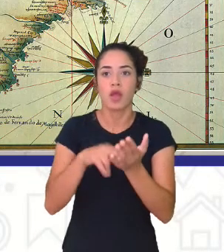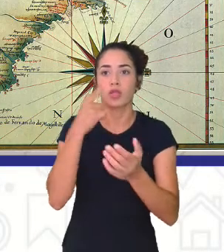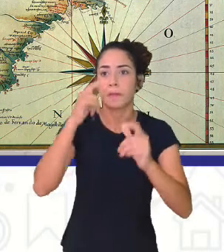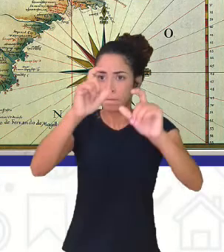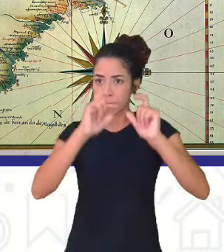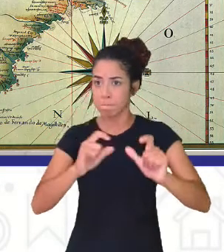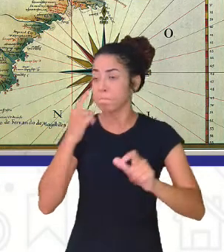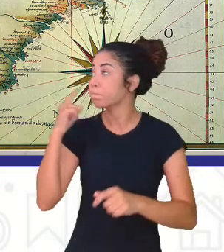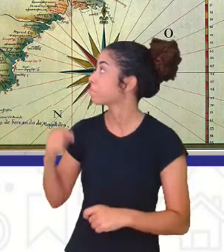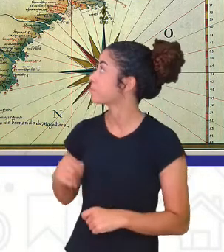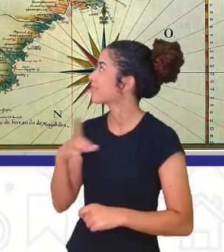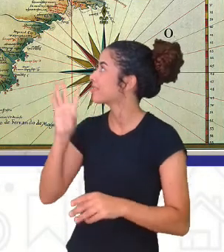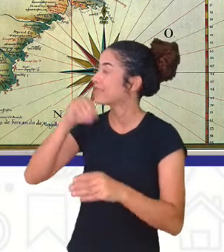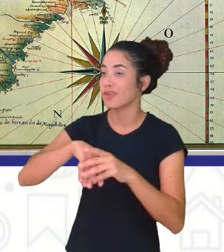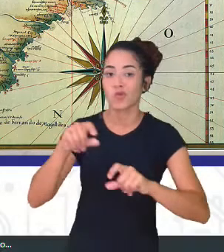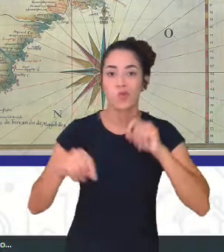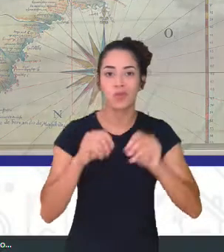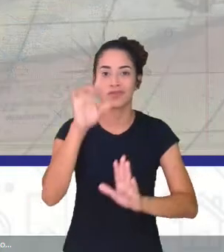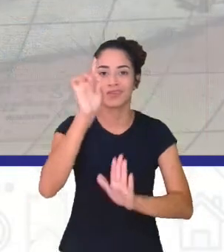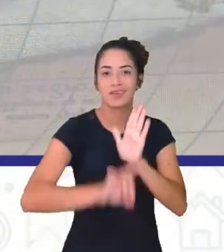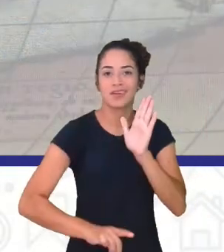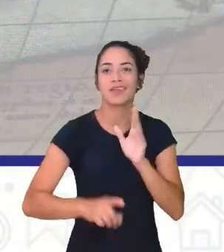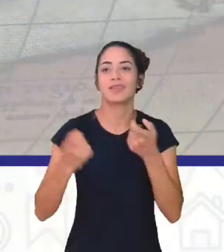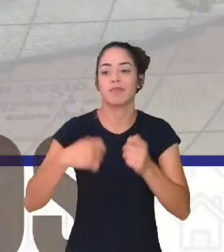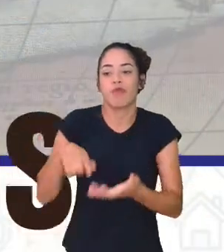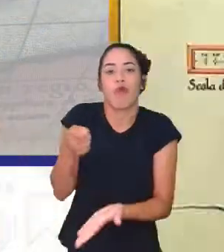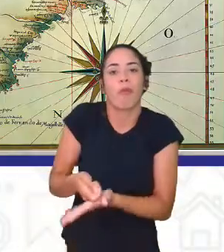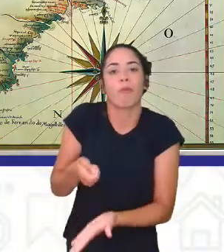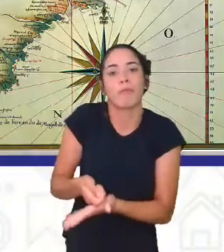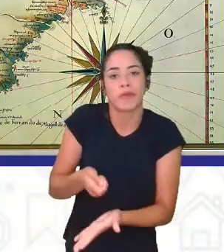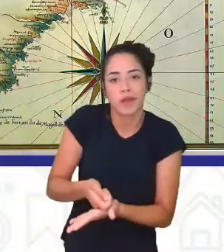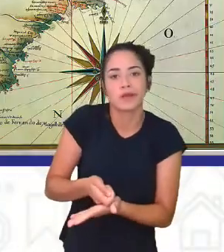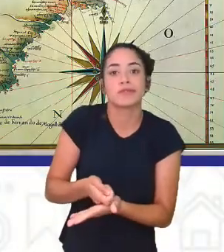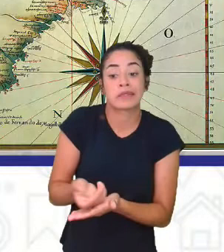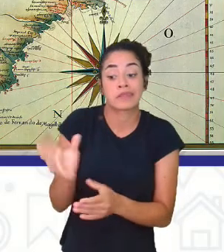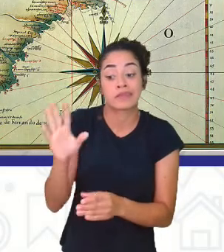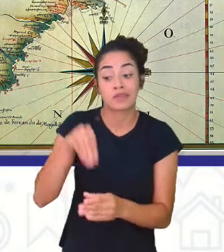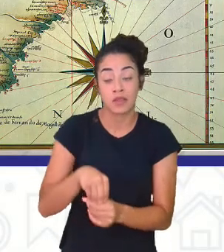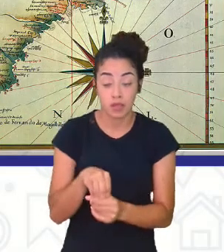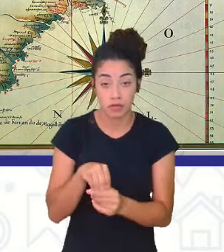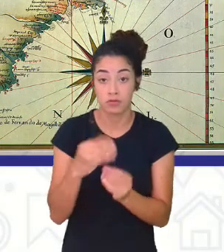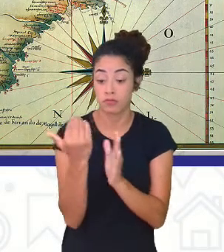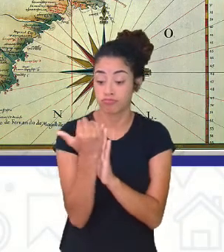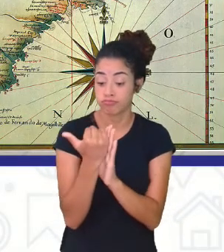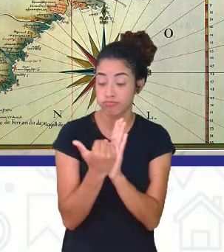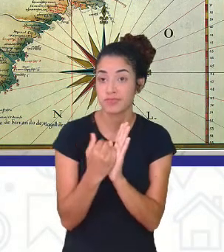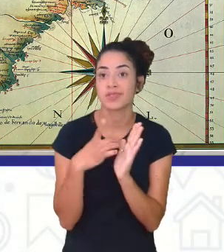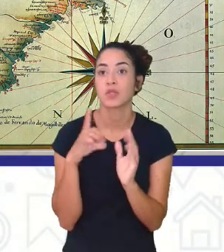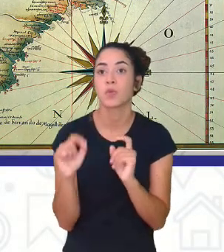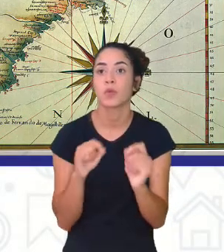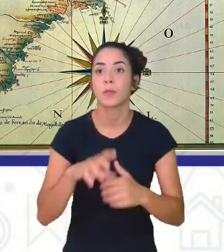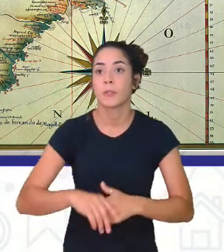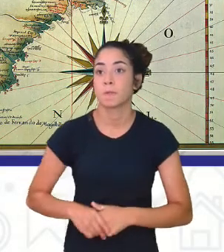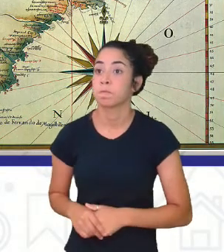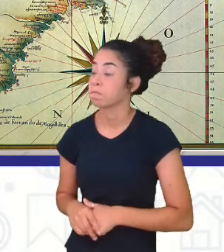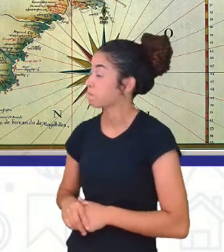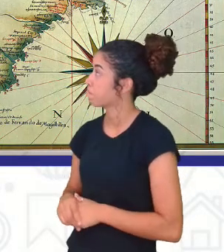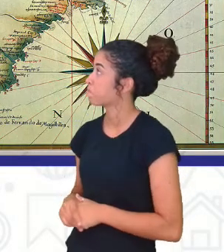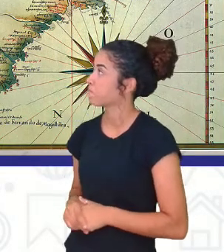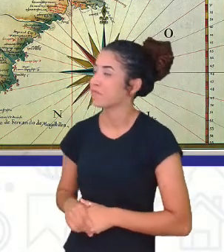os direitos e deveres né desses donatários dentre esses direitos e deveres estavam né